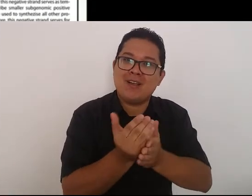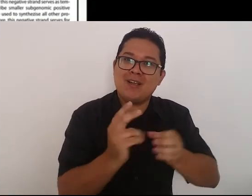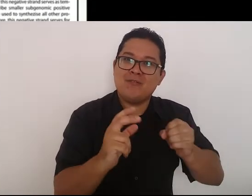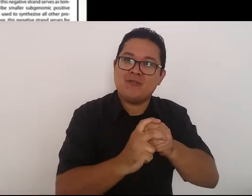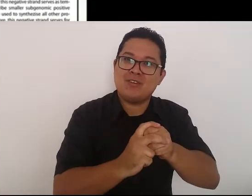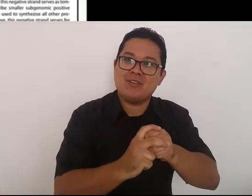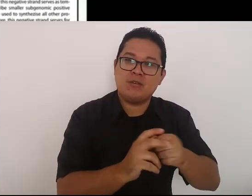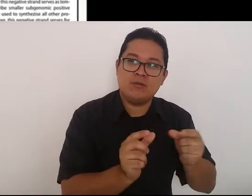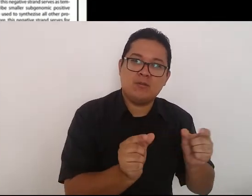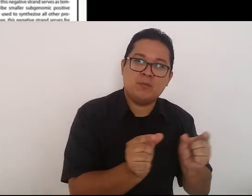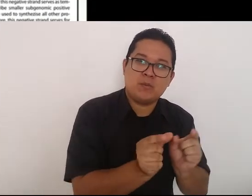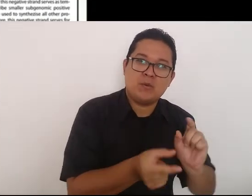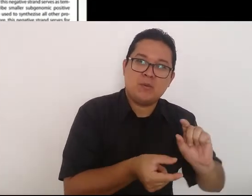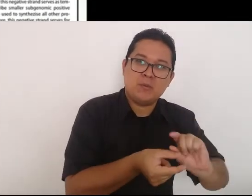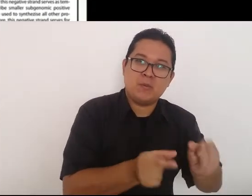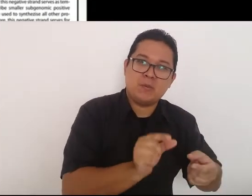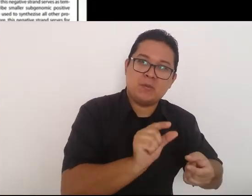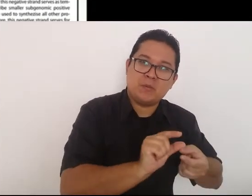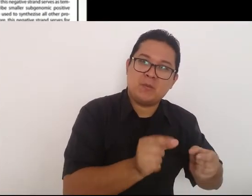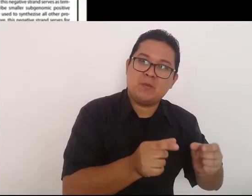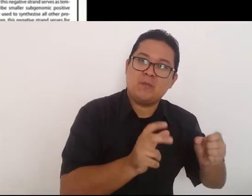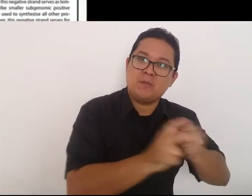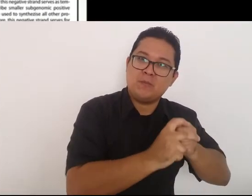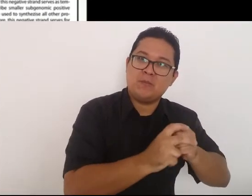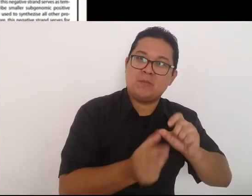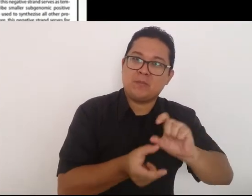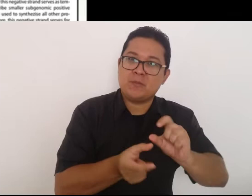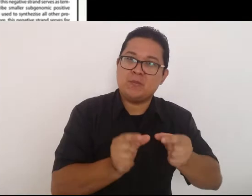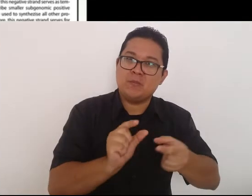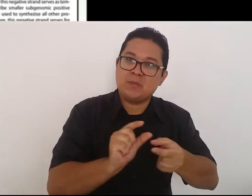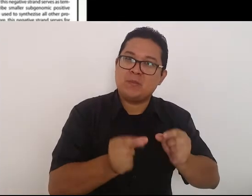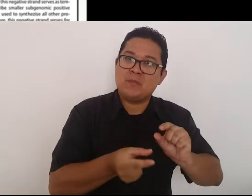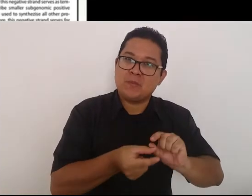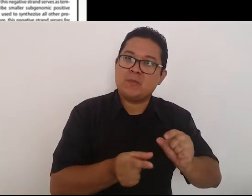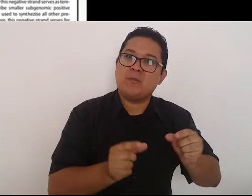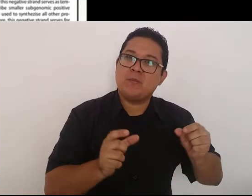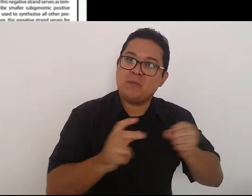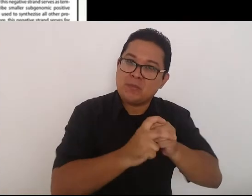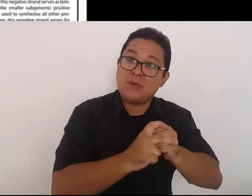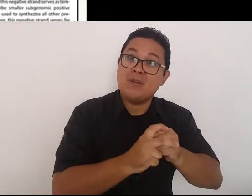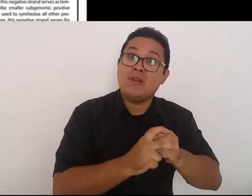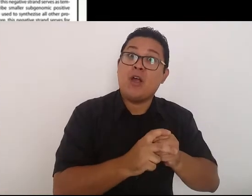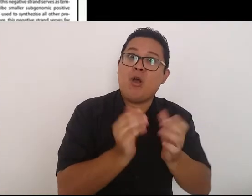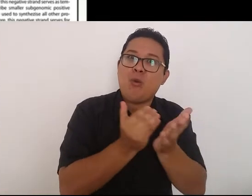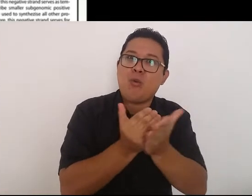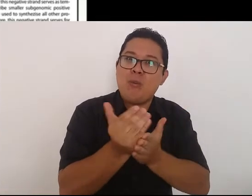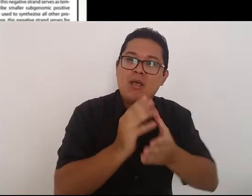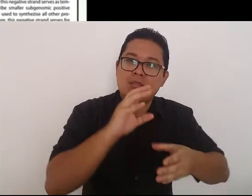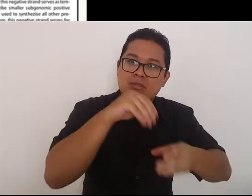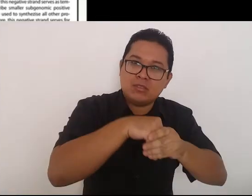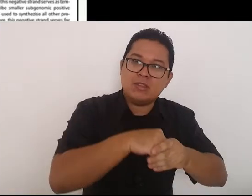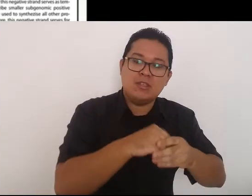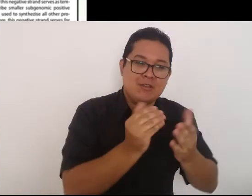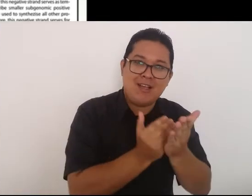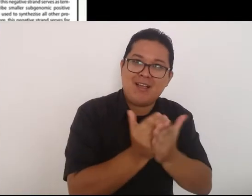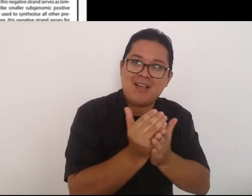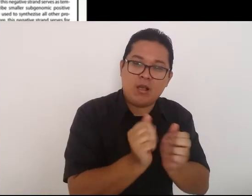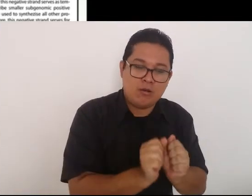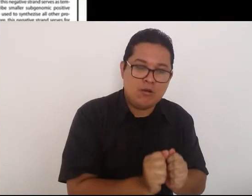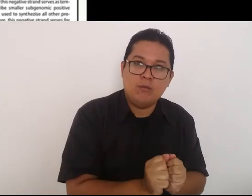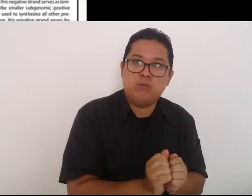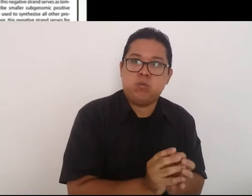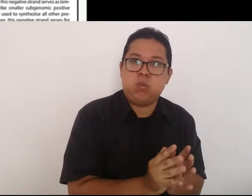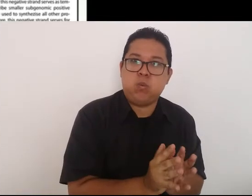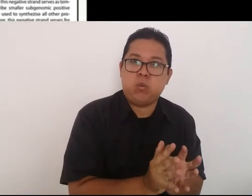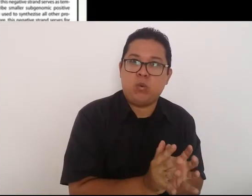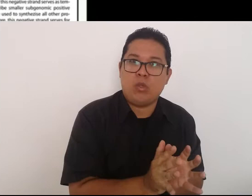Como? Ele coloca a receita lá dentro, que ele fez lá com o carimbo, ele coloca as proteínas e